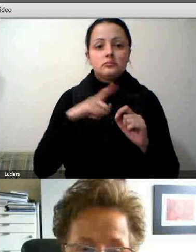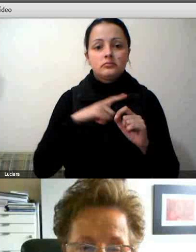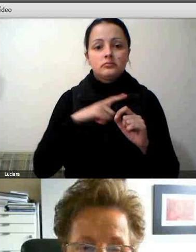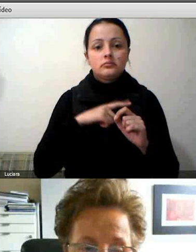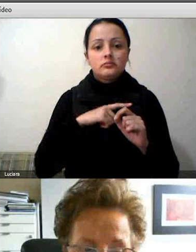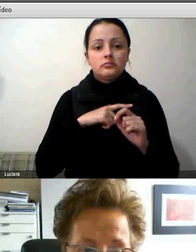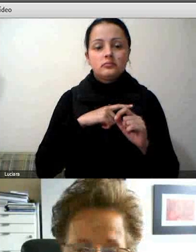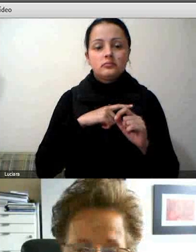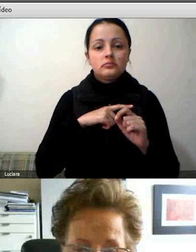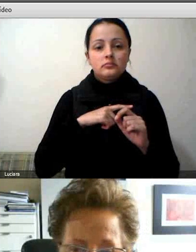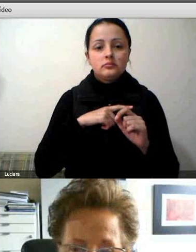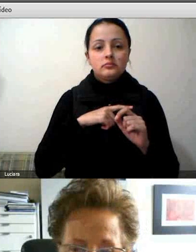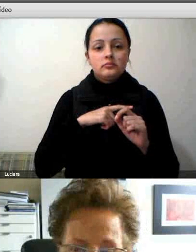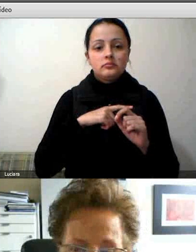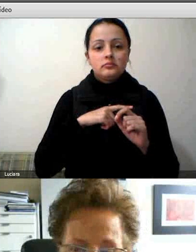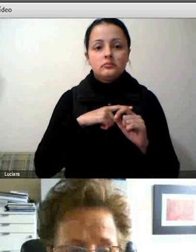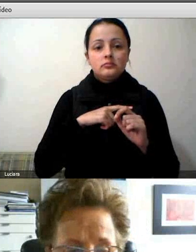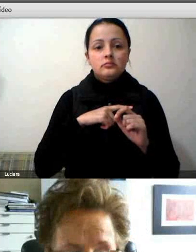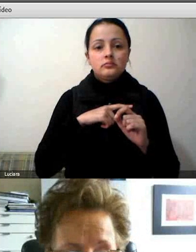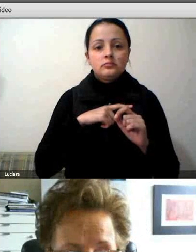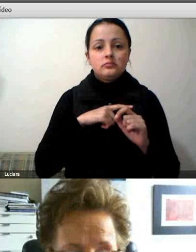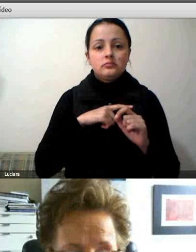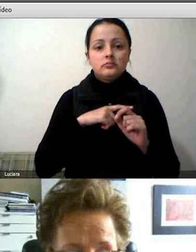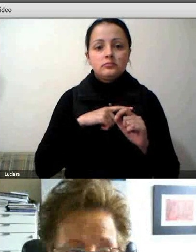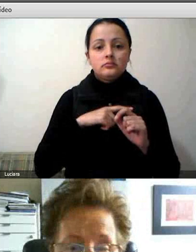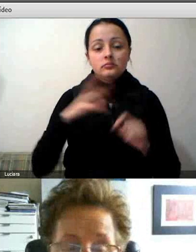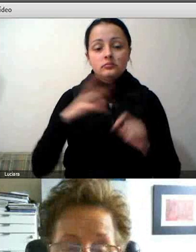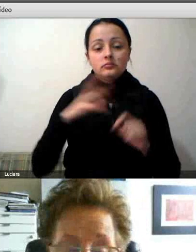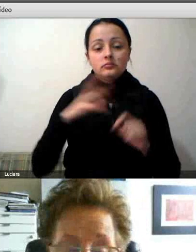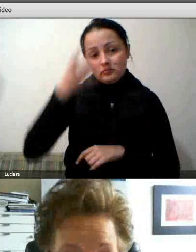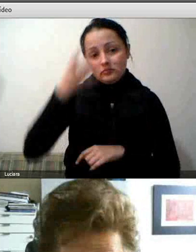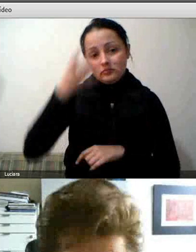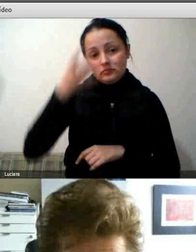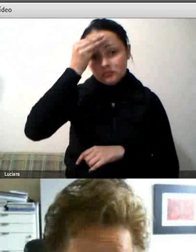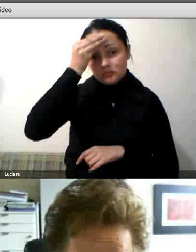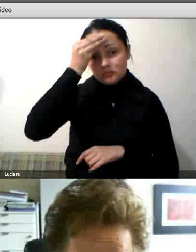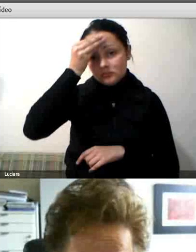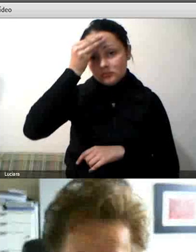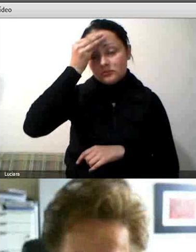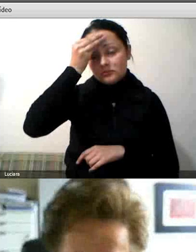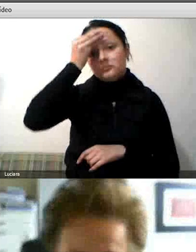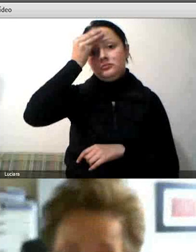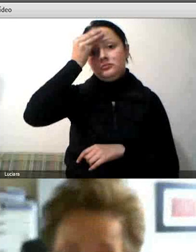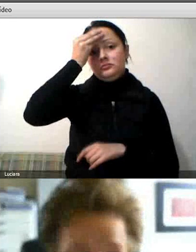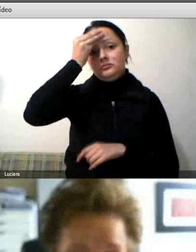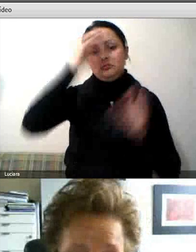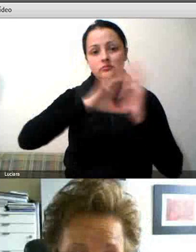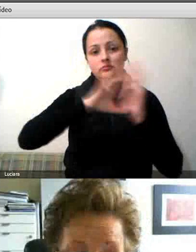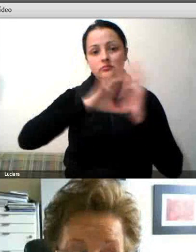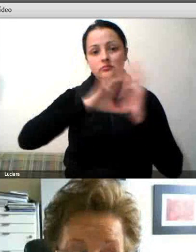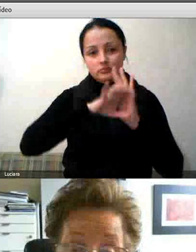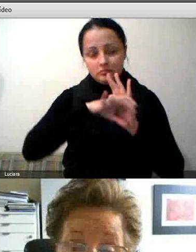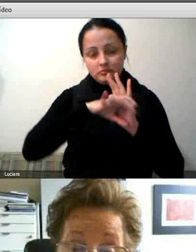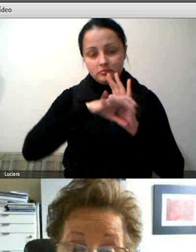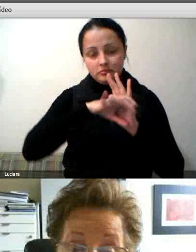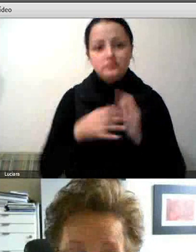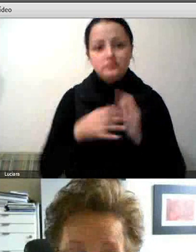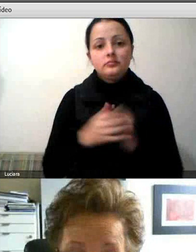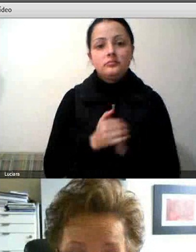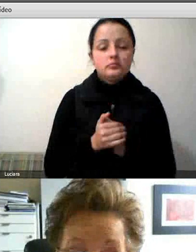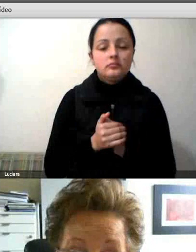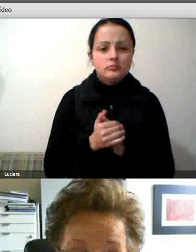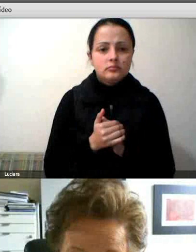Então, nós temos nos conceitos a construção dos sistemas conceituais e não a